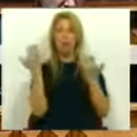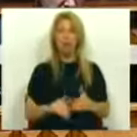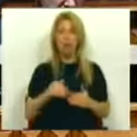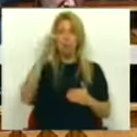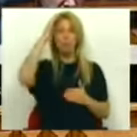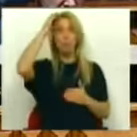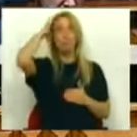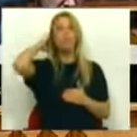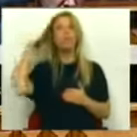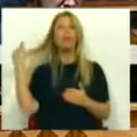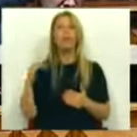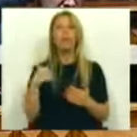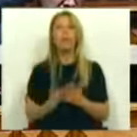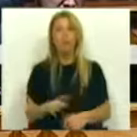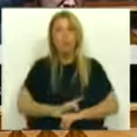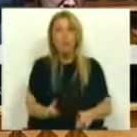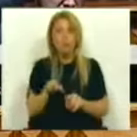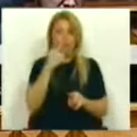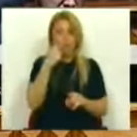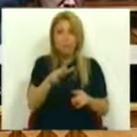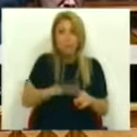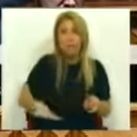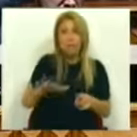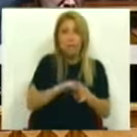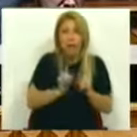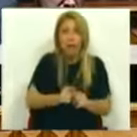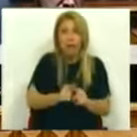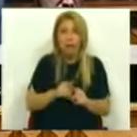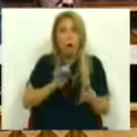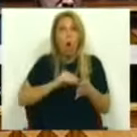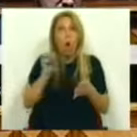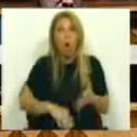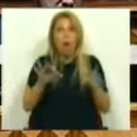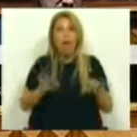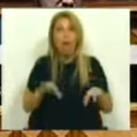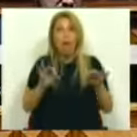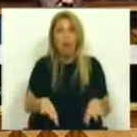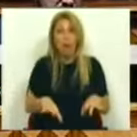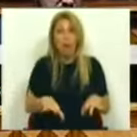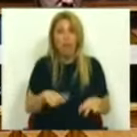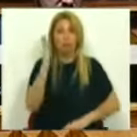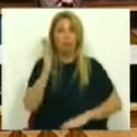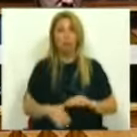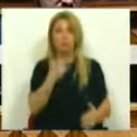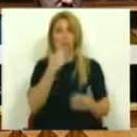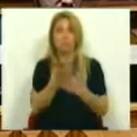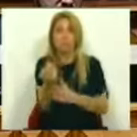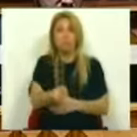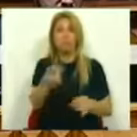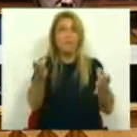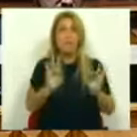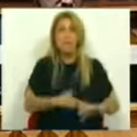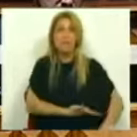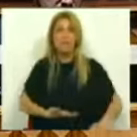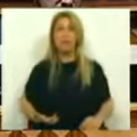forma a impedir que as pessoas que estão nessa situação se possam ver confrontadas com situações de desemprego. E não é